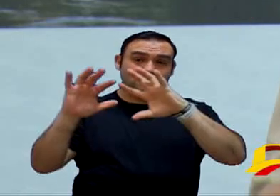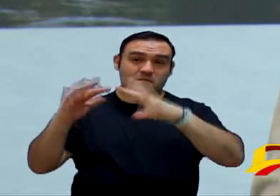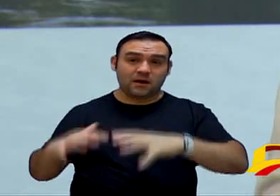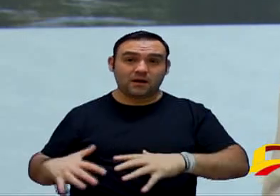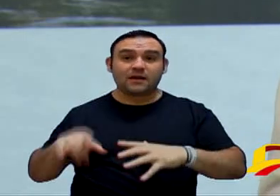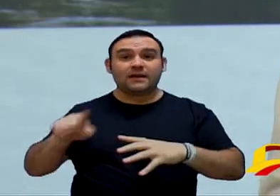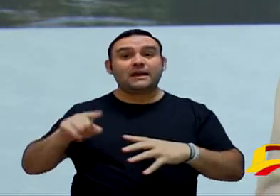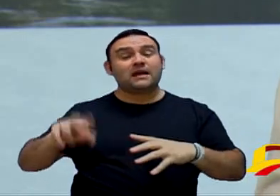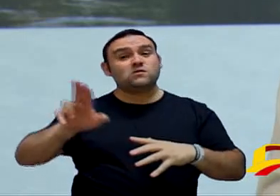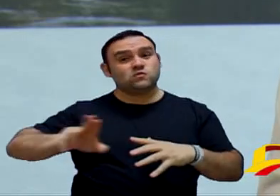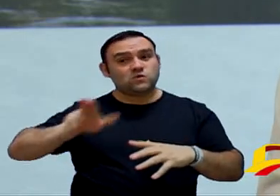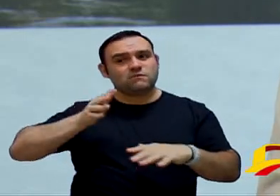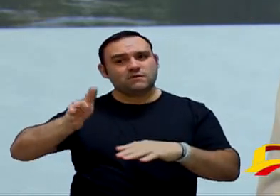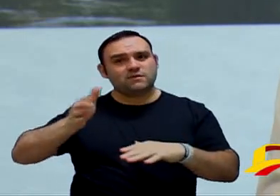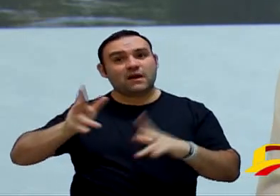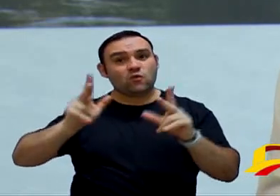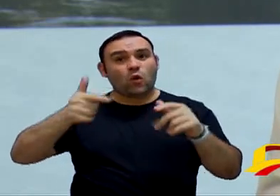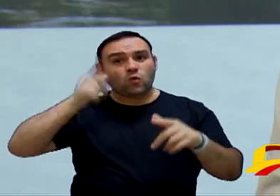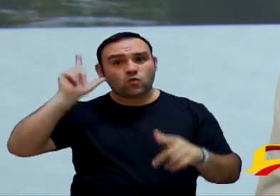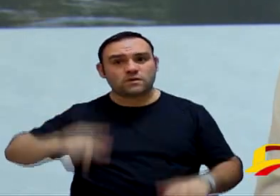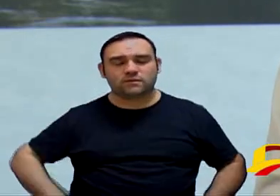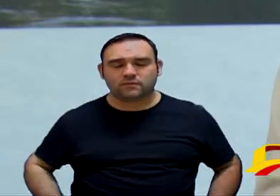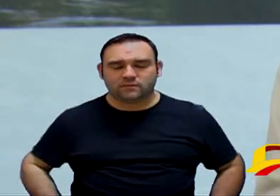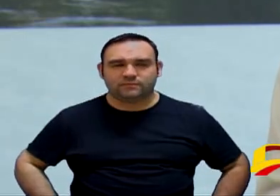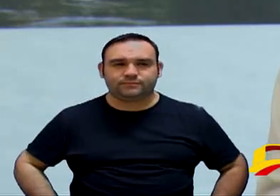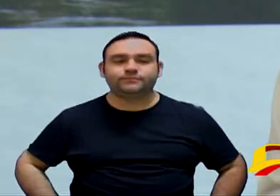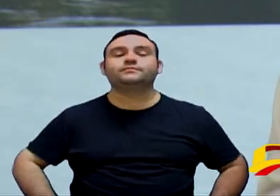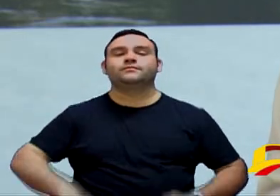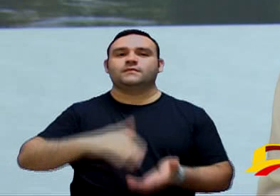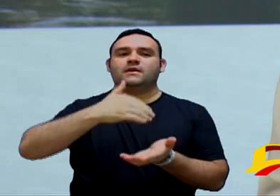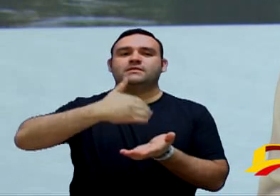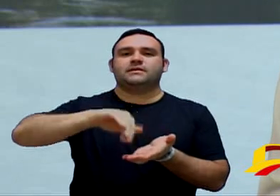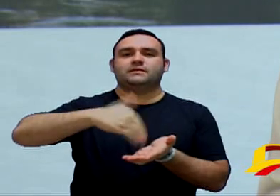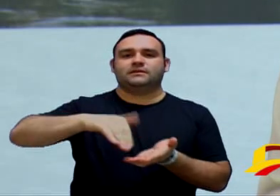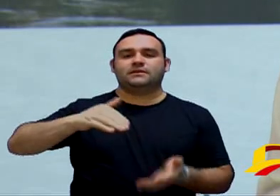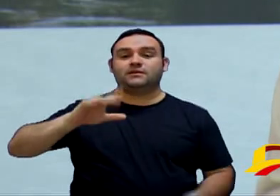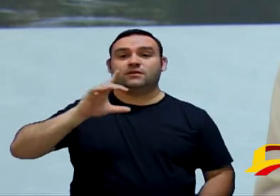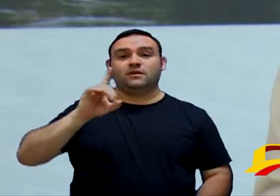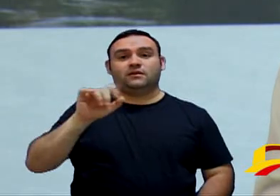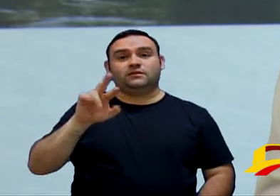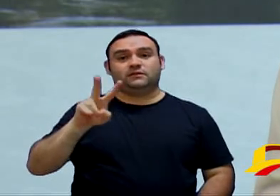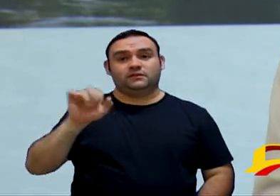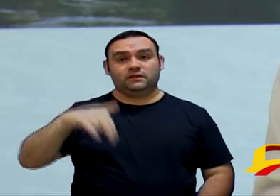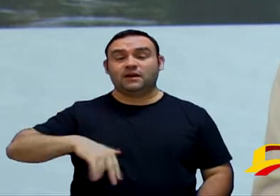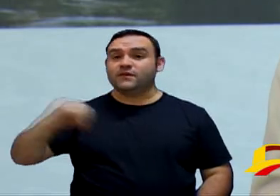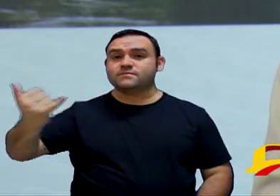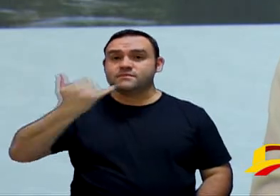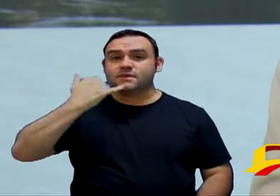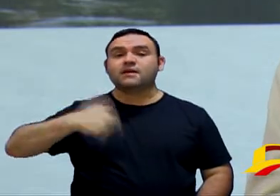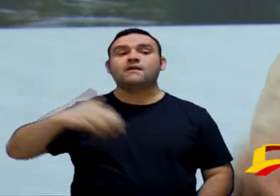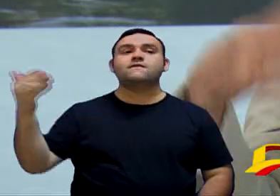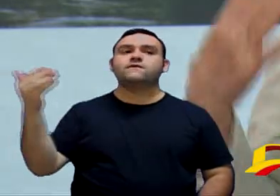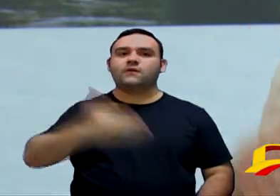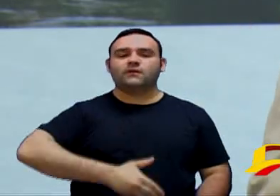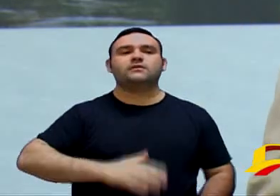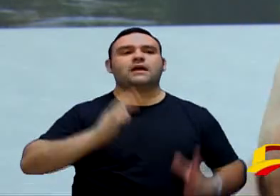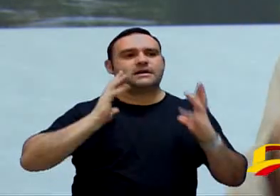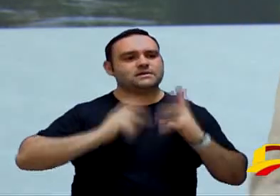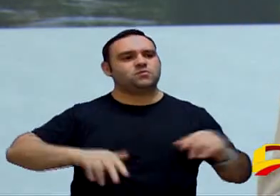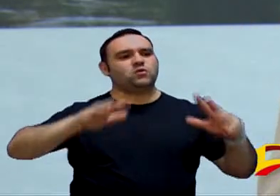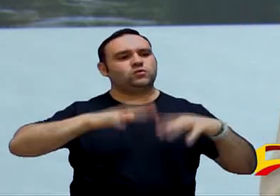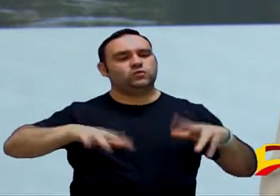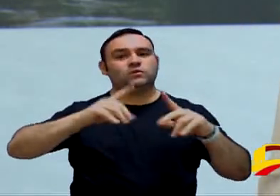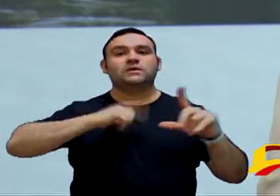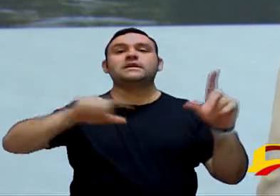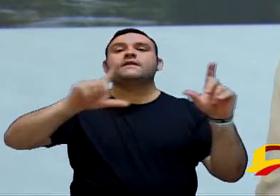absolutamente utilizado como eu vi ontem secretária secretário da árvore atendeu imediatamente foi lá fez a limpeza